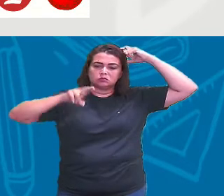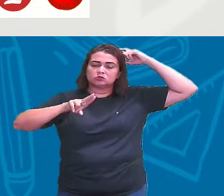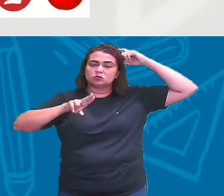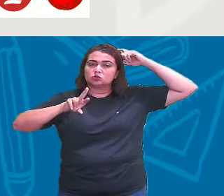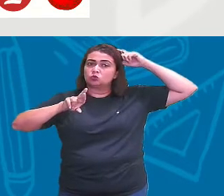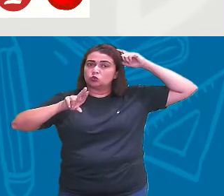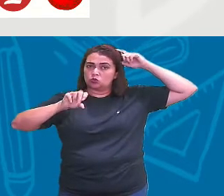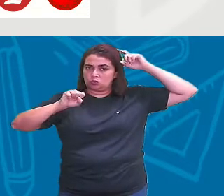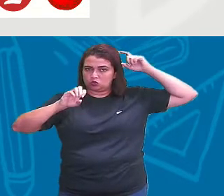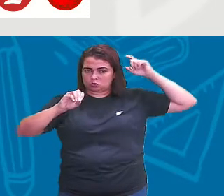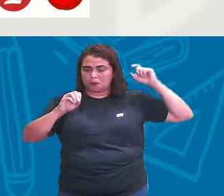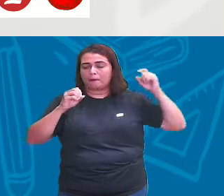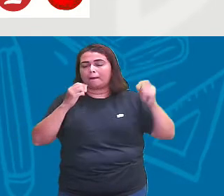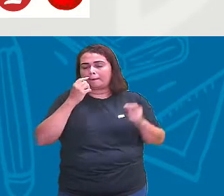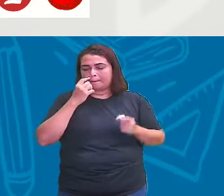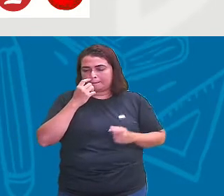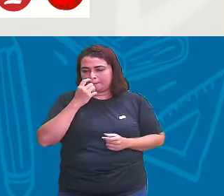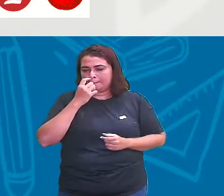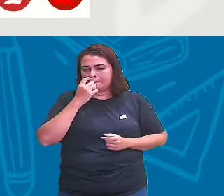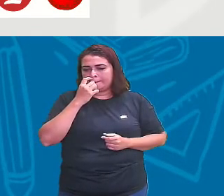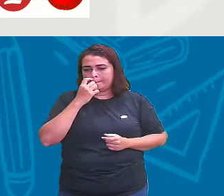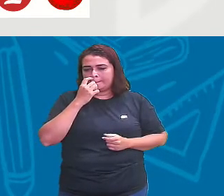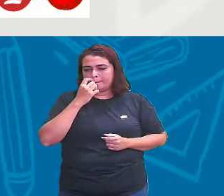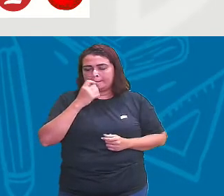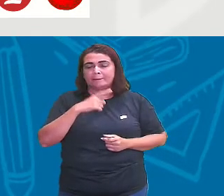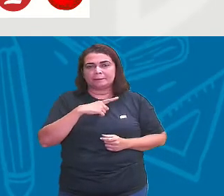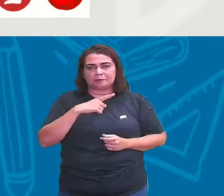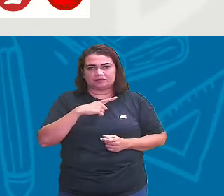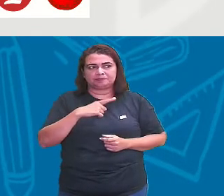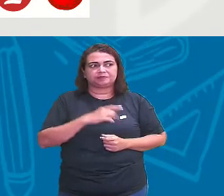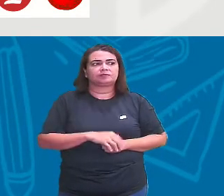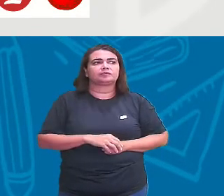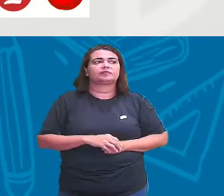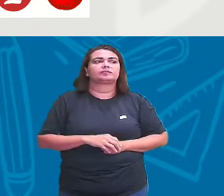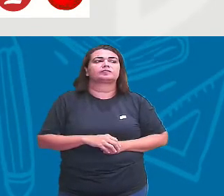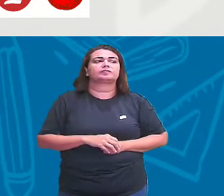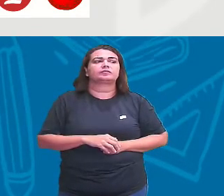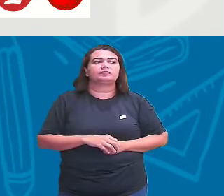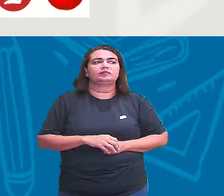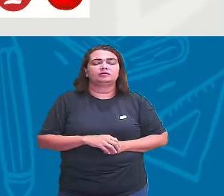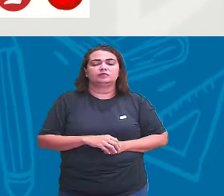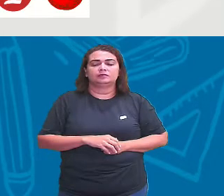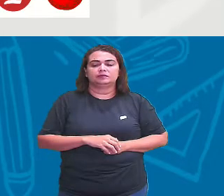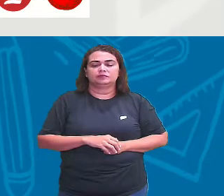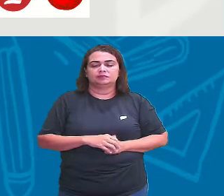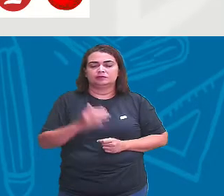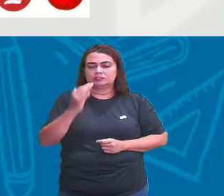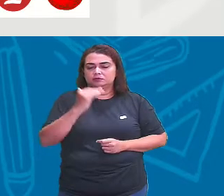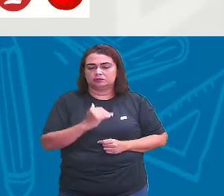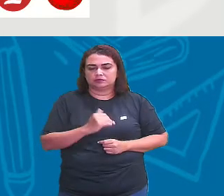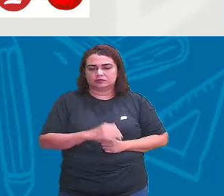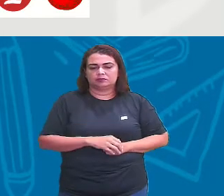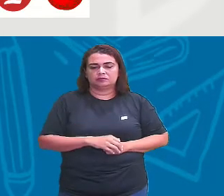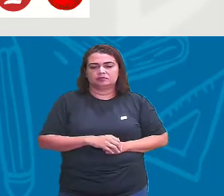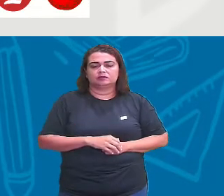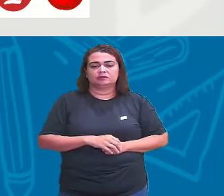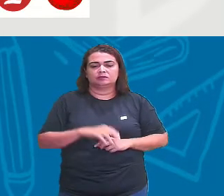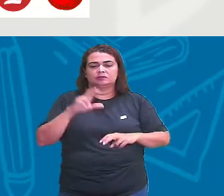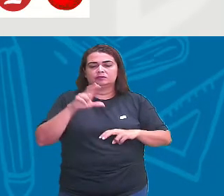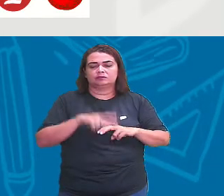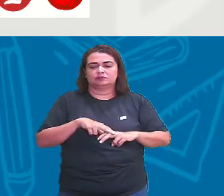Urso. Fiz? Fiz, porque tem uma letra U logo no início da palavra urso. Aí embaixo do urso